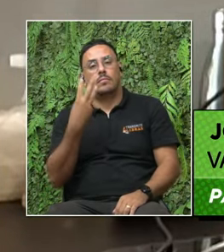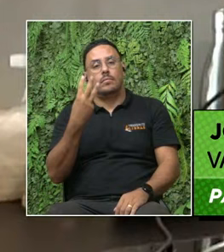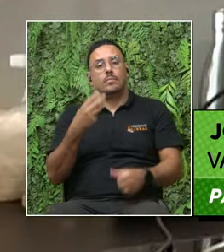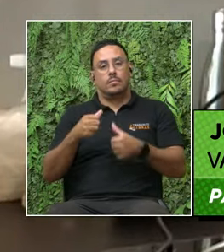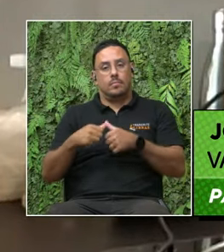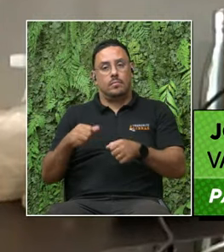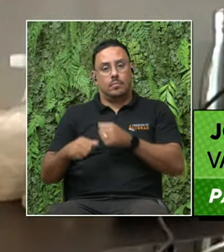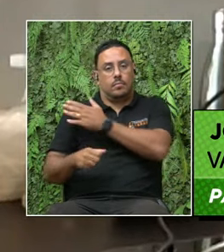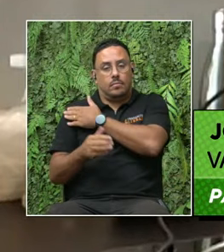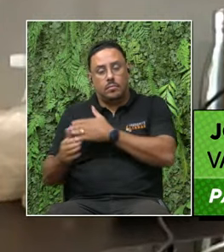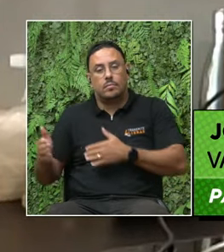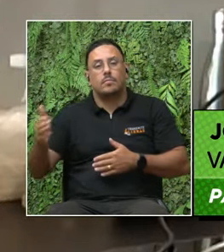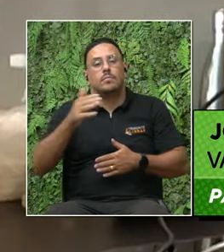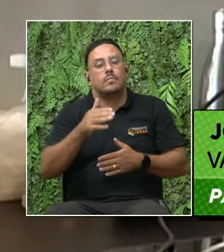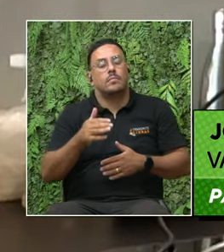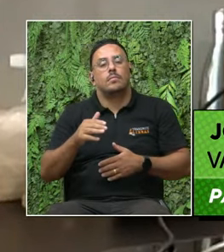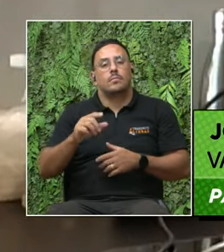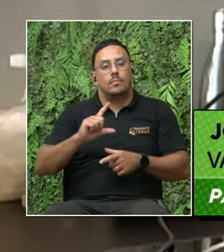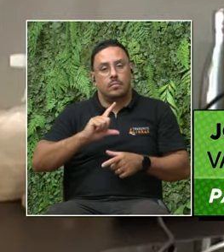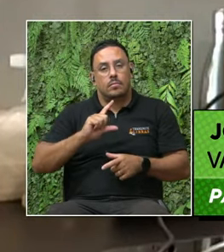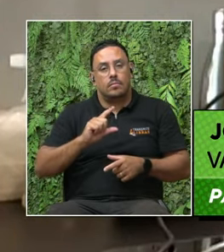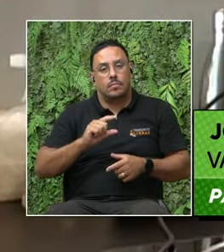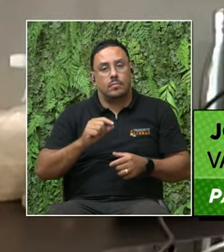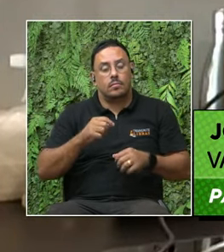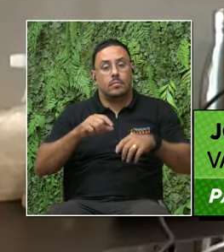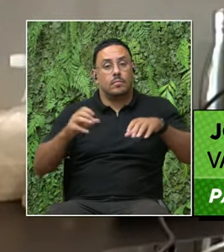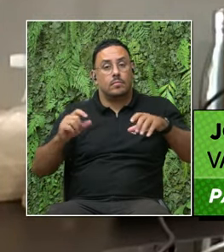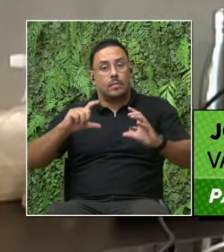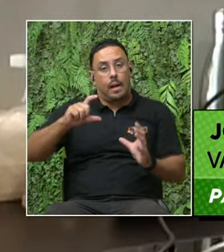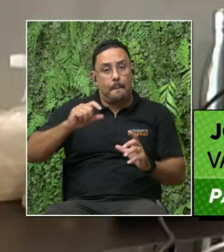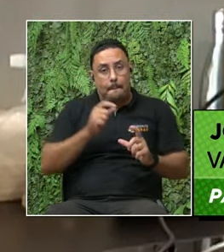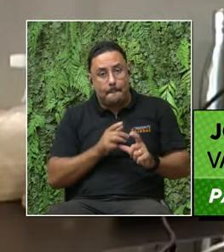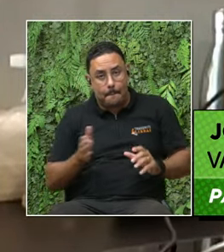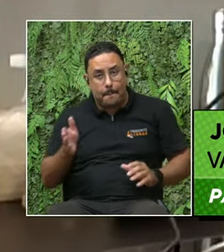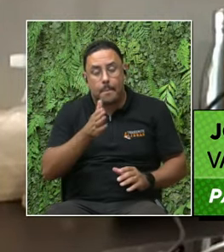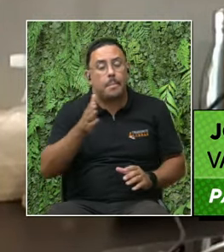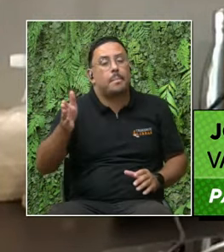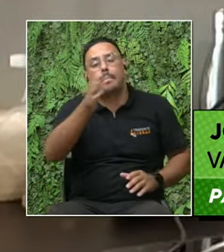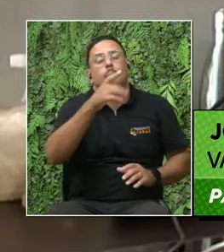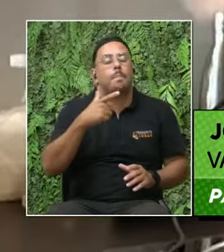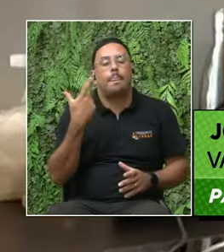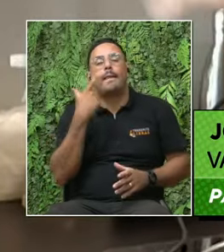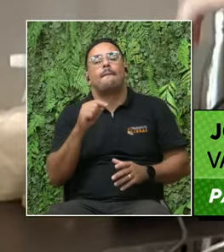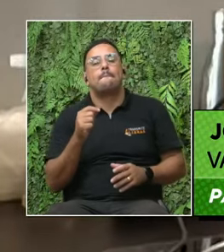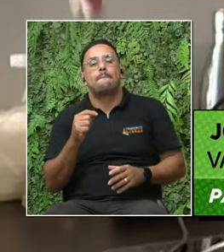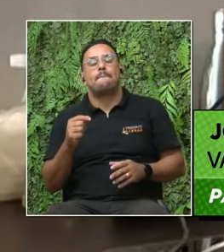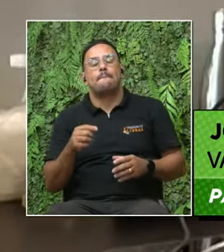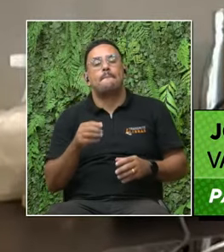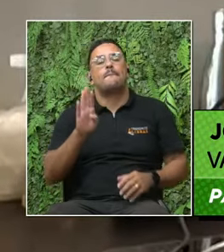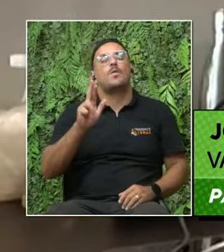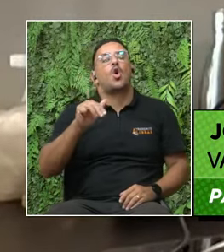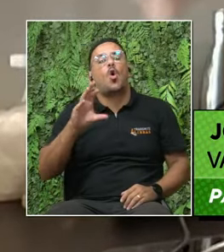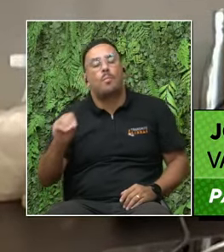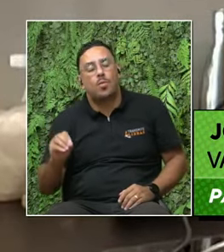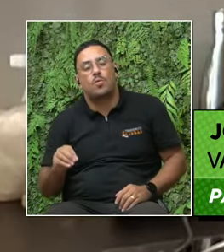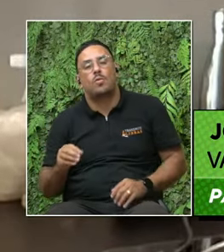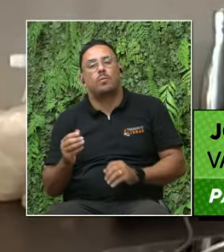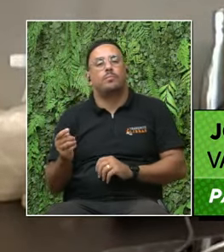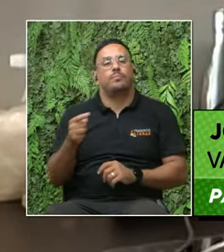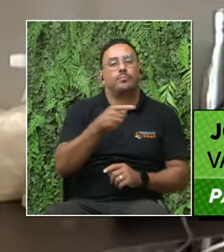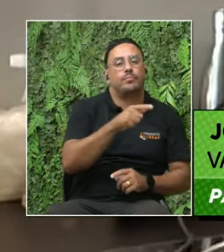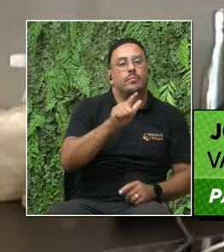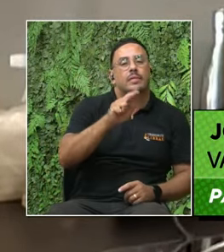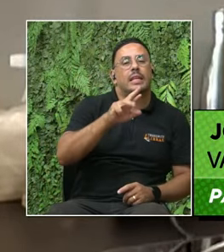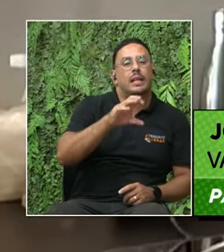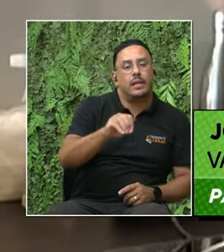lado direito para fazer a a saída de bola né ali a gente vê com o Bruno fux quando tá o Bruno fux ou